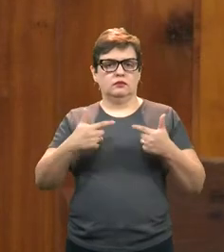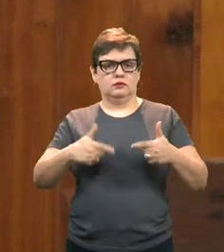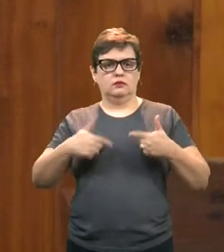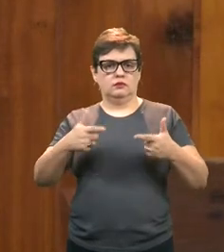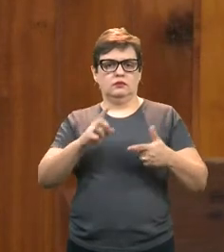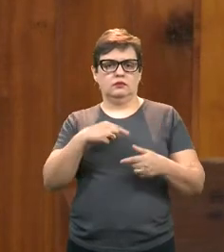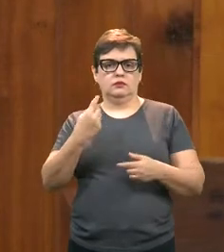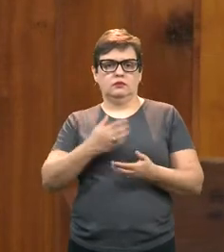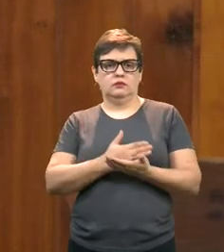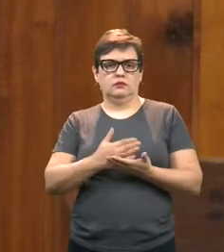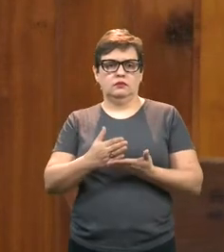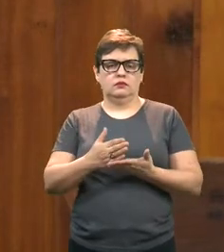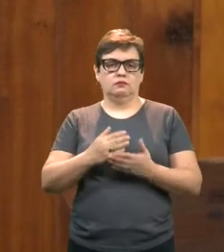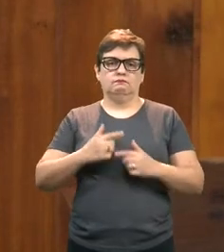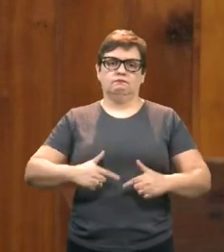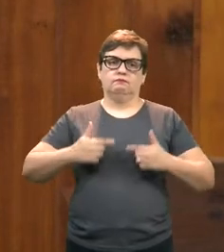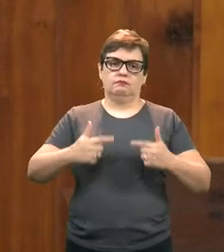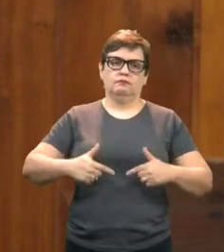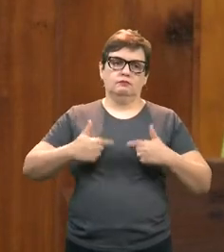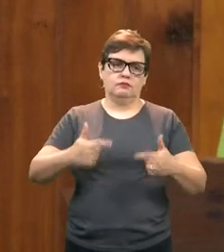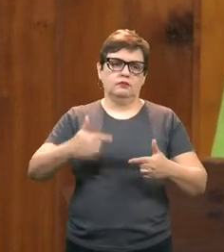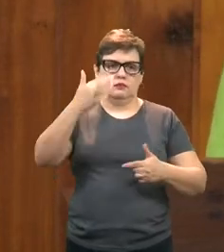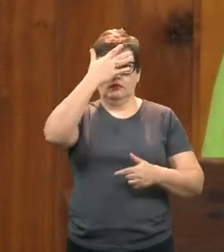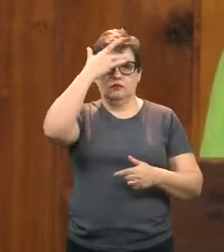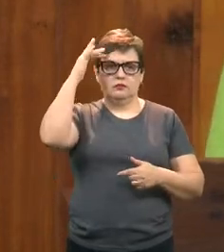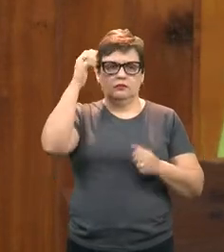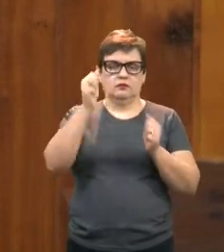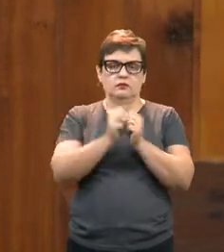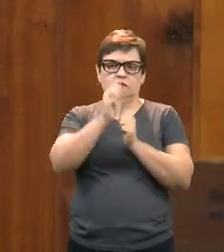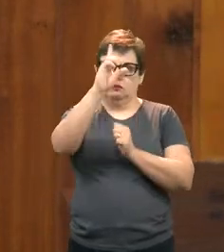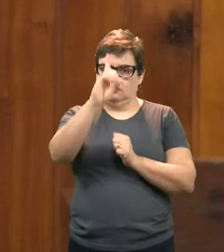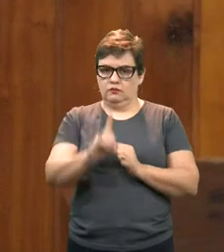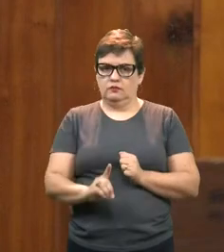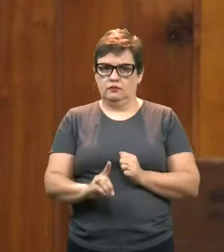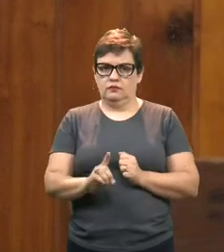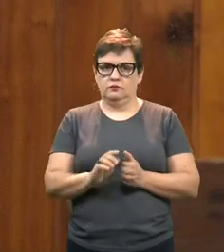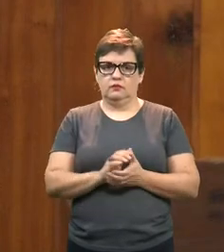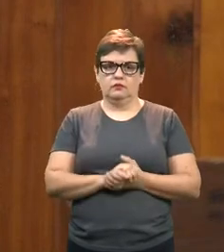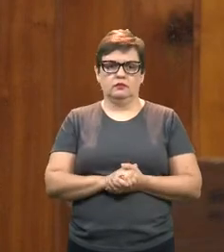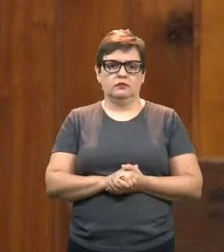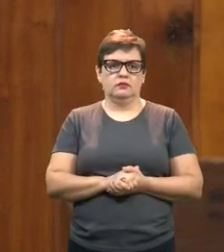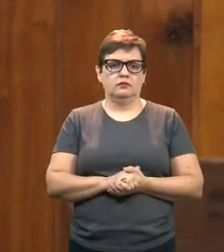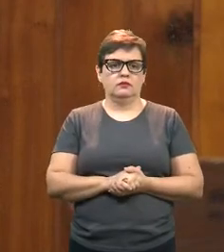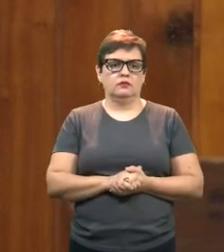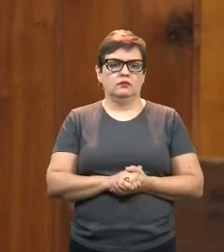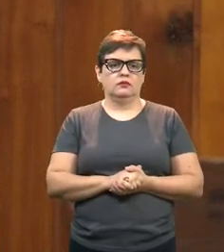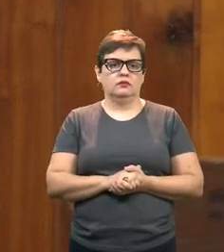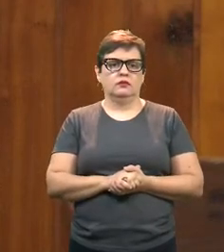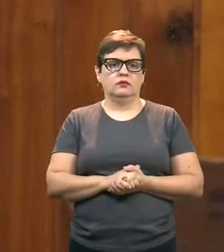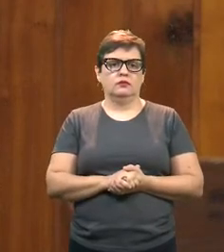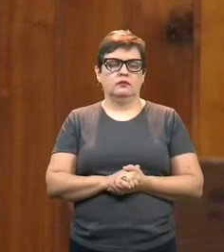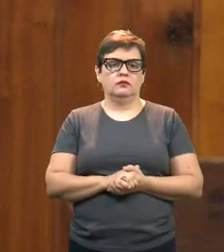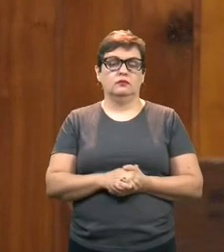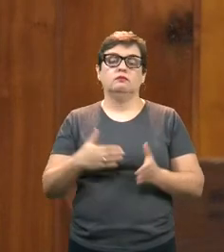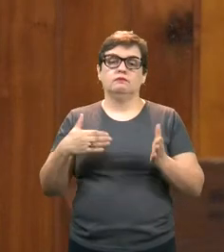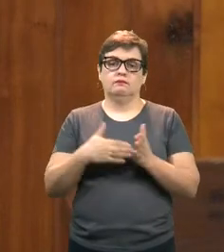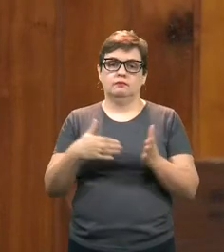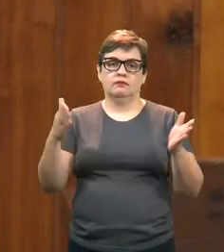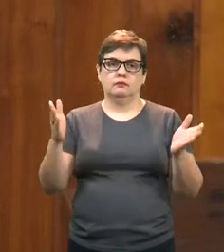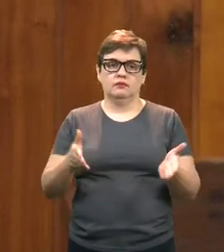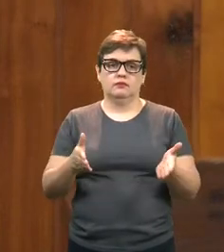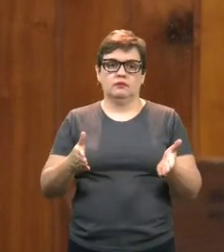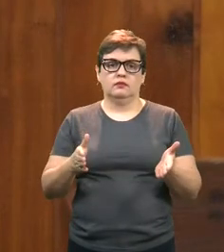começamos o início a luta das pessoas com deficiência. Então, essa luta estamos até hoje,